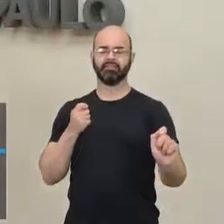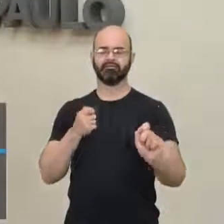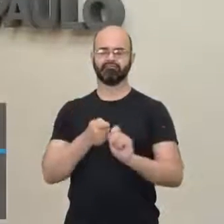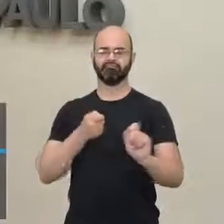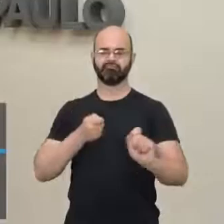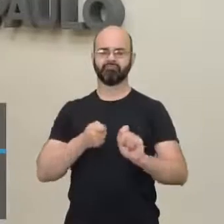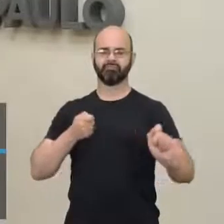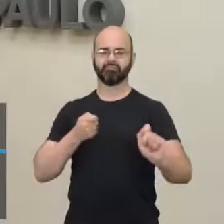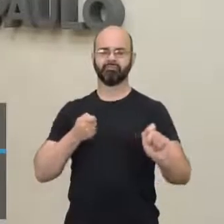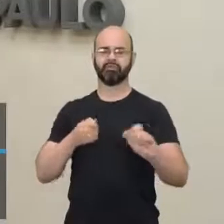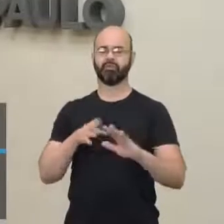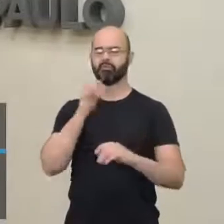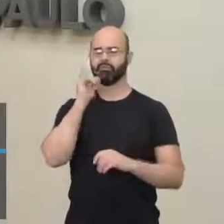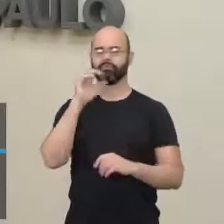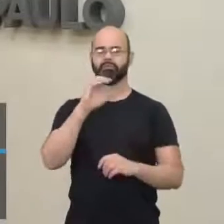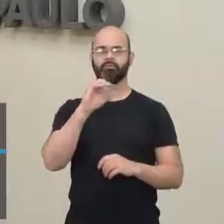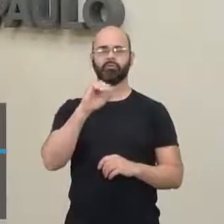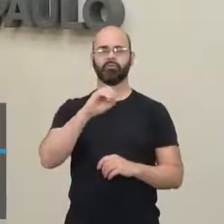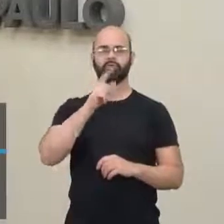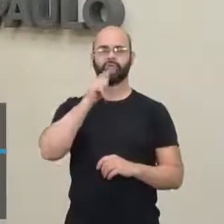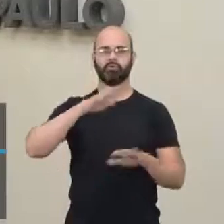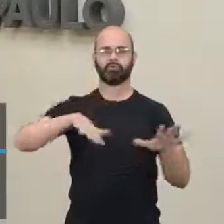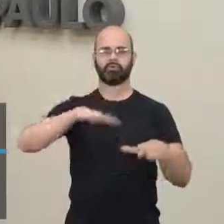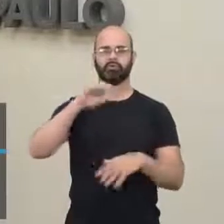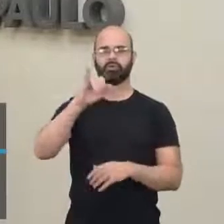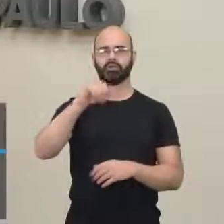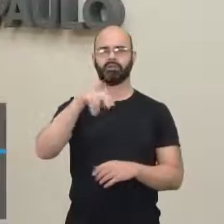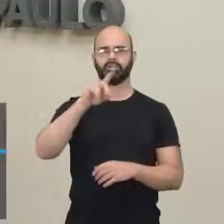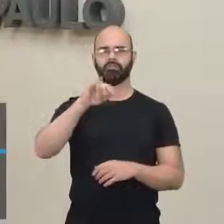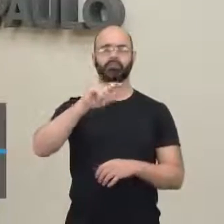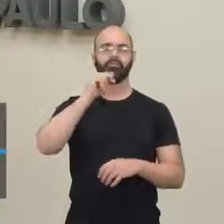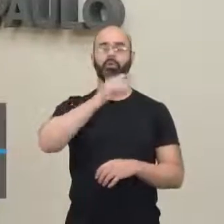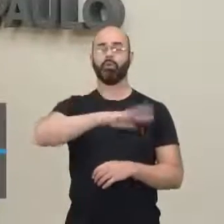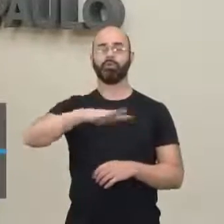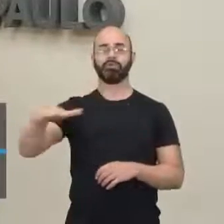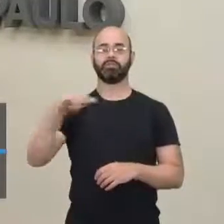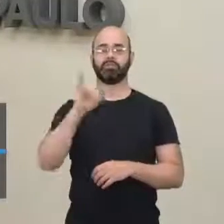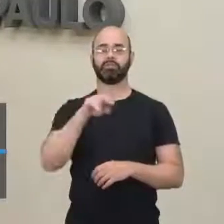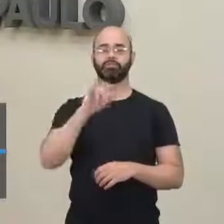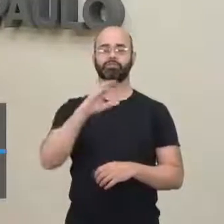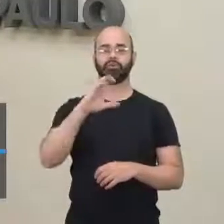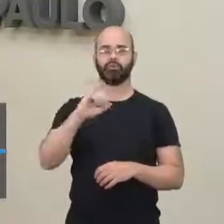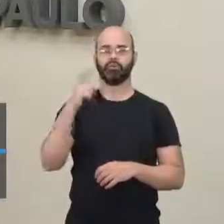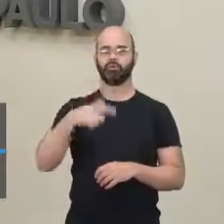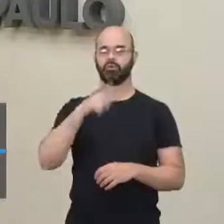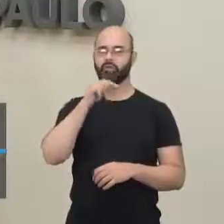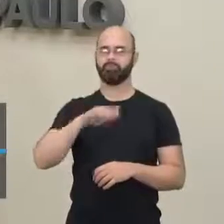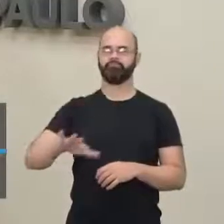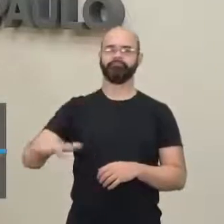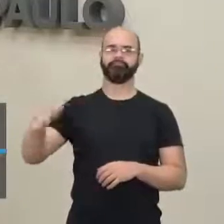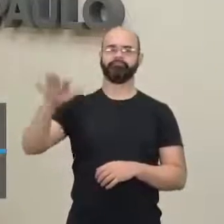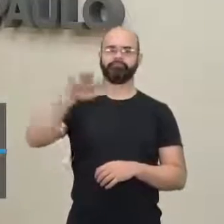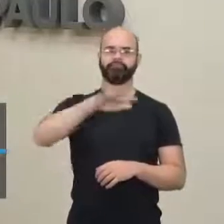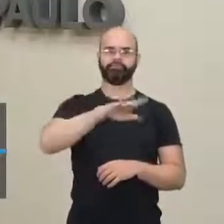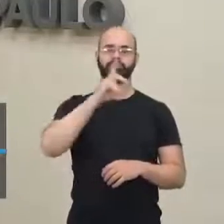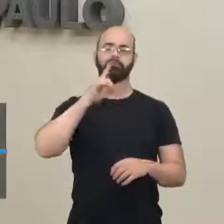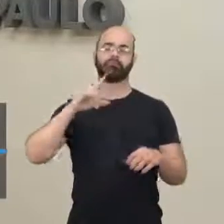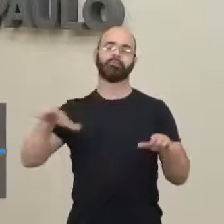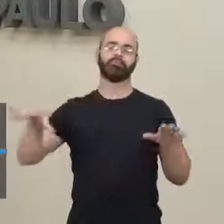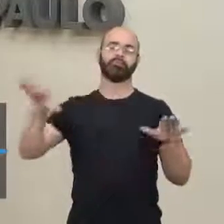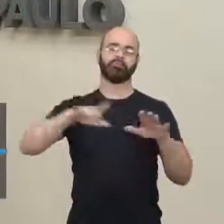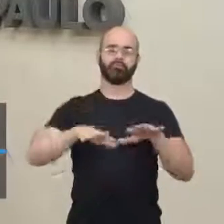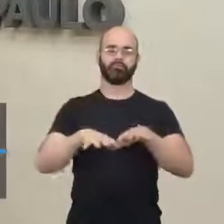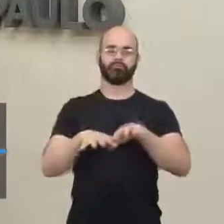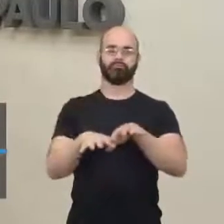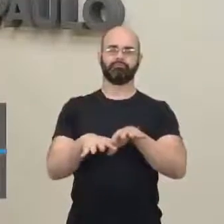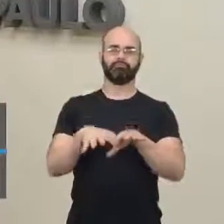por exemplo, no Oceano Índico do tsunami. Né, a placa acaba, né, sofrendo um impacto elevado, sofre outra placa e aí